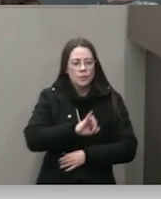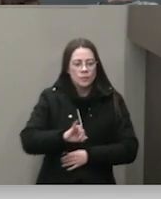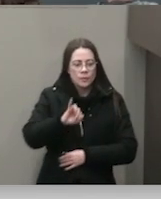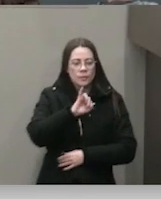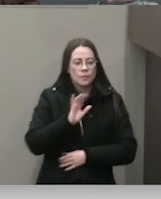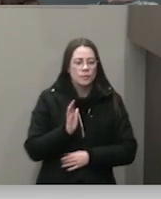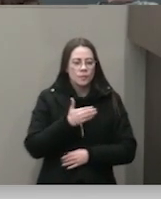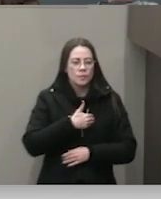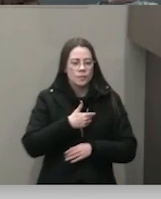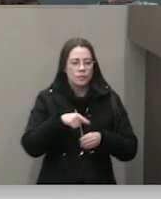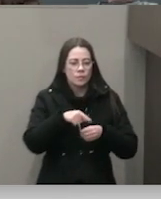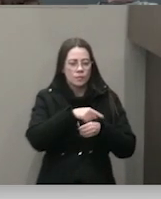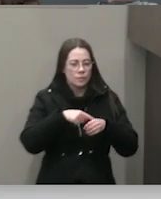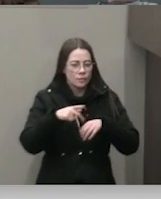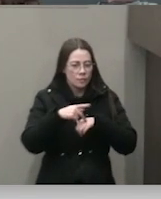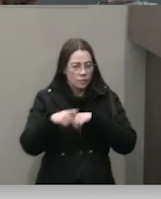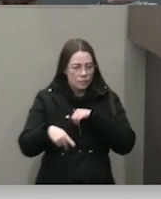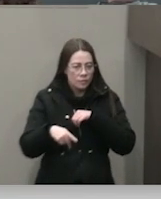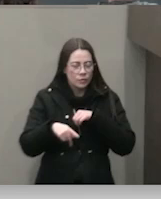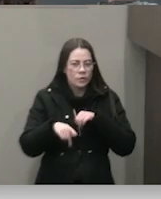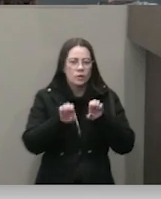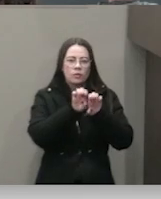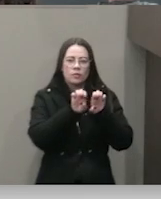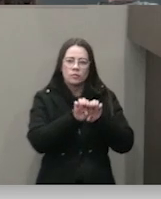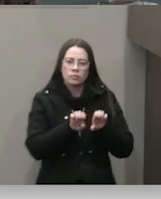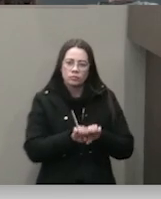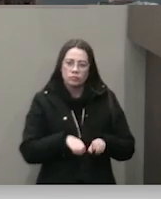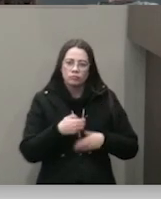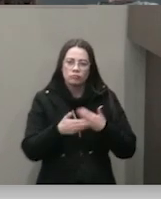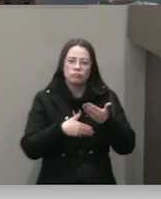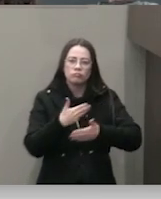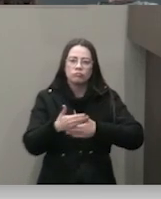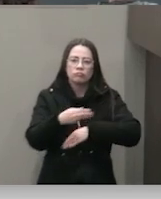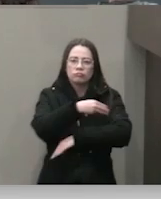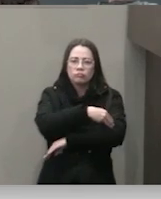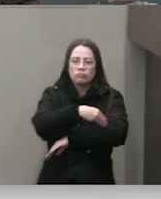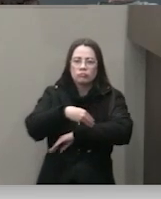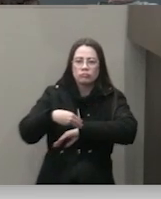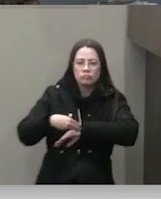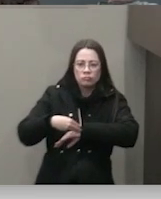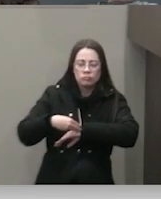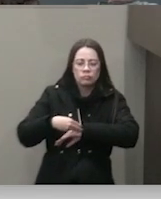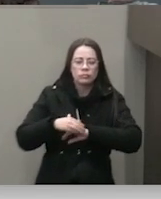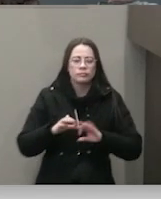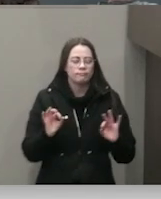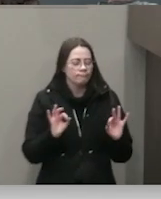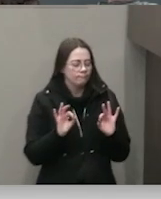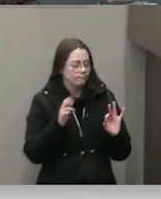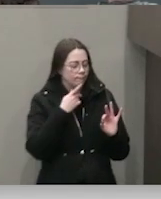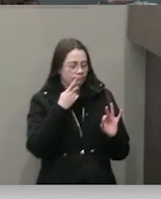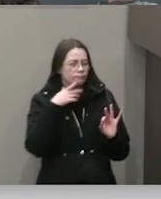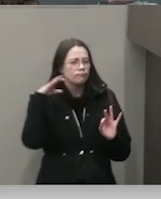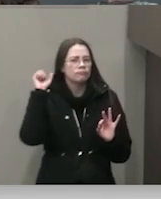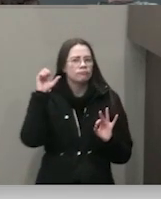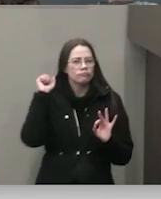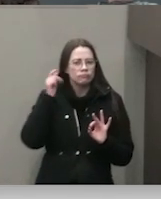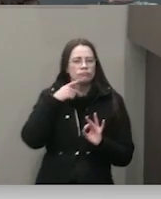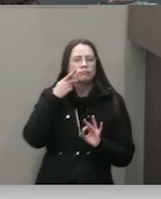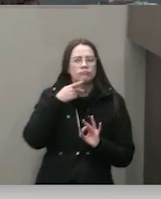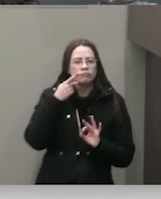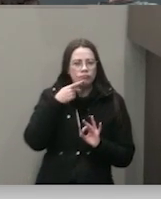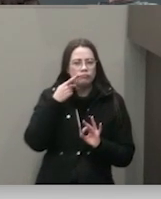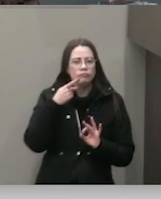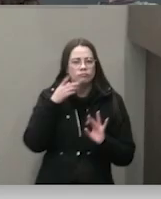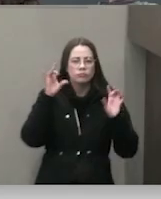para o nosso município. Estatuto e carreira do magistério nem se discute. Olha, ouvindo aqui as vereadoras,